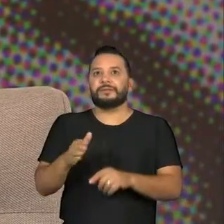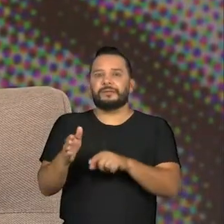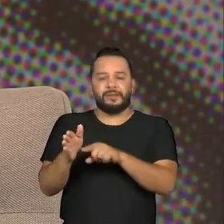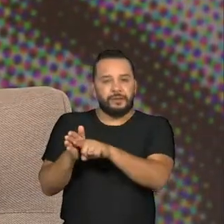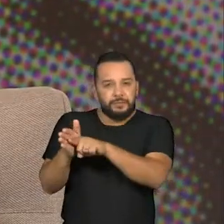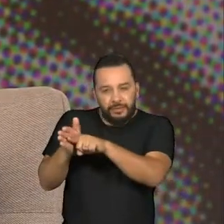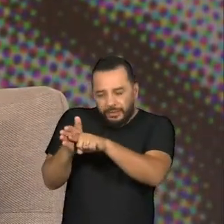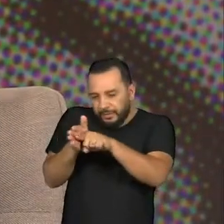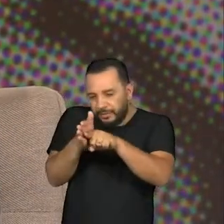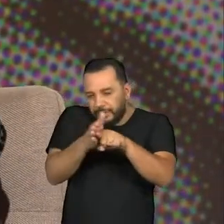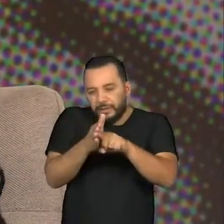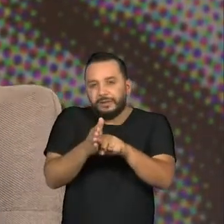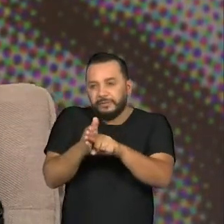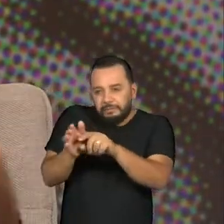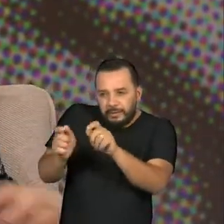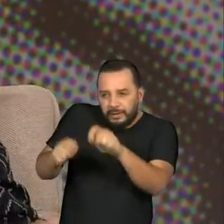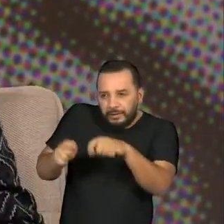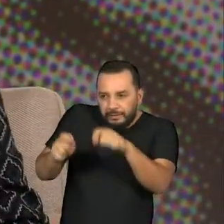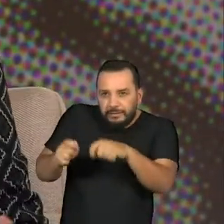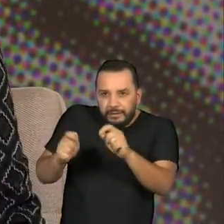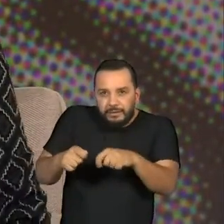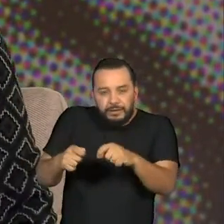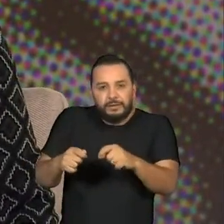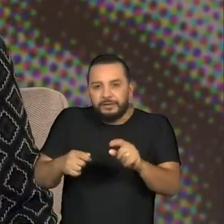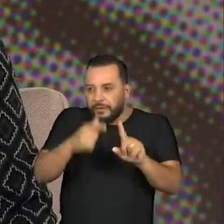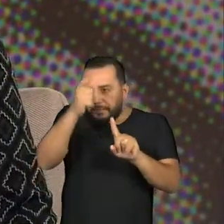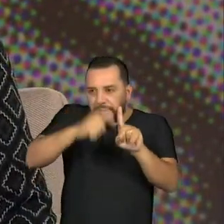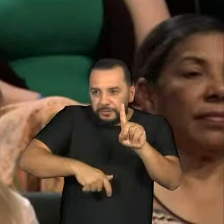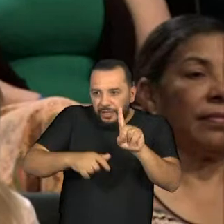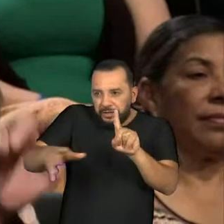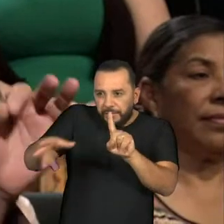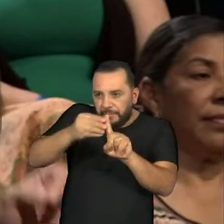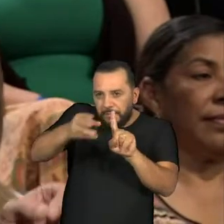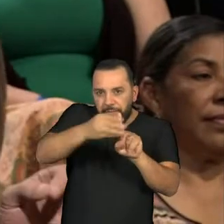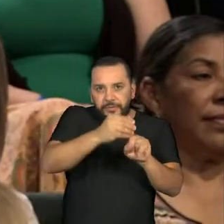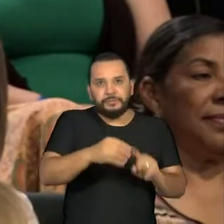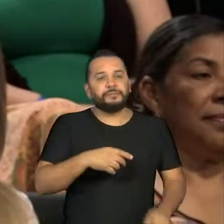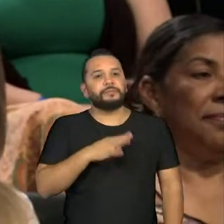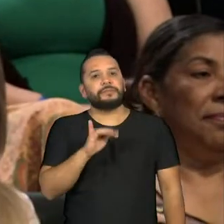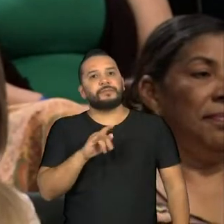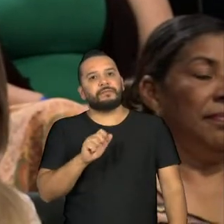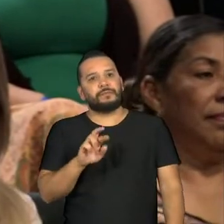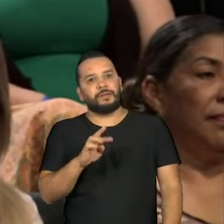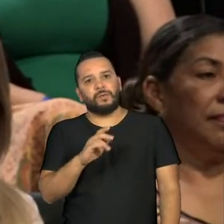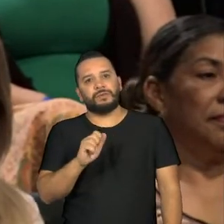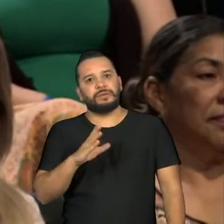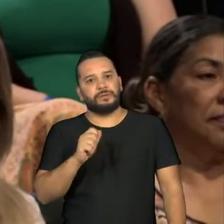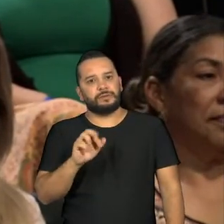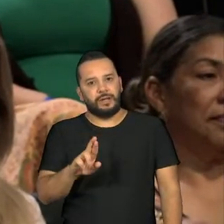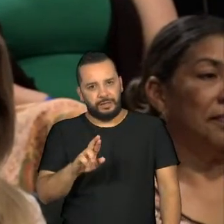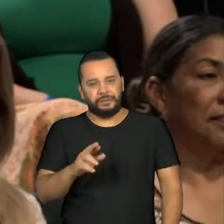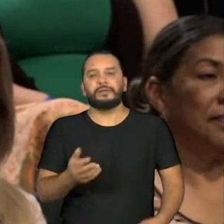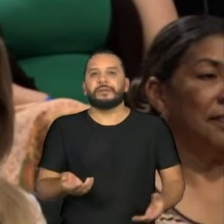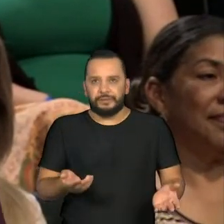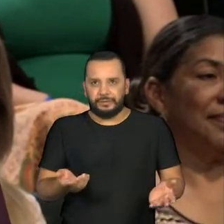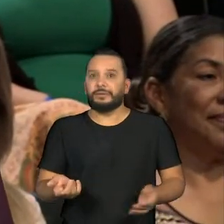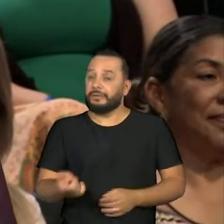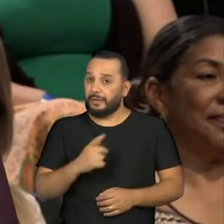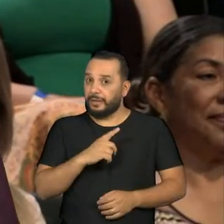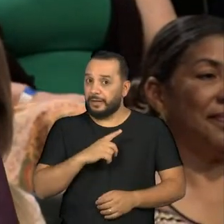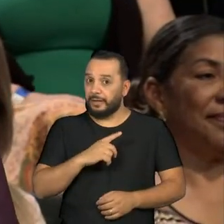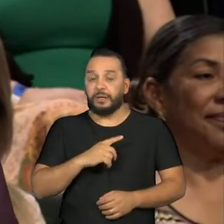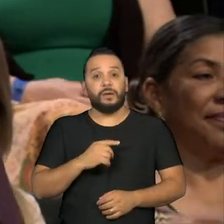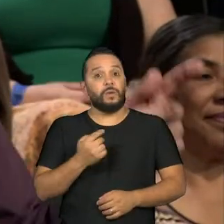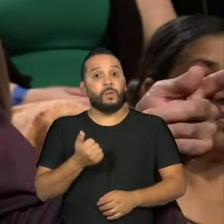pesquisa do que eu poderia fazer ali dentro com aquela personagem. Trair e Coçar com Denise Fraga, quase